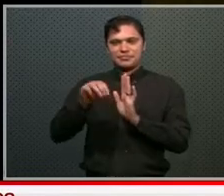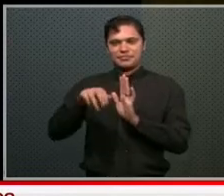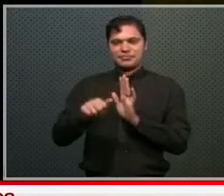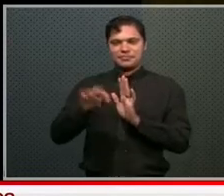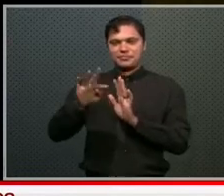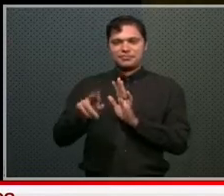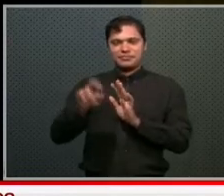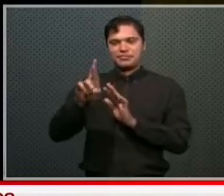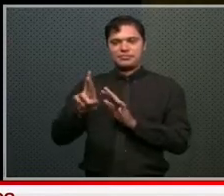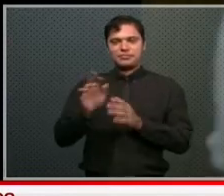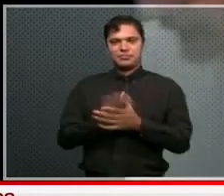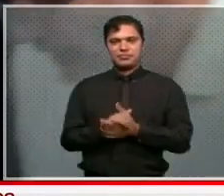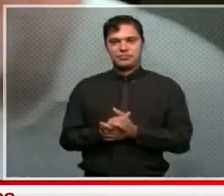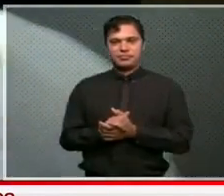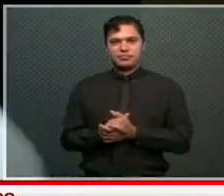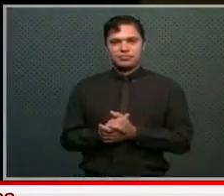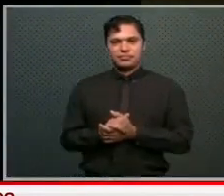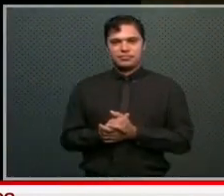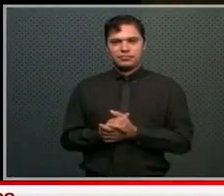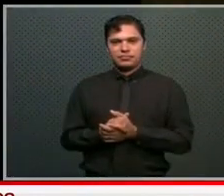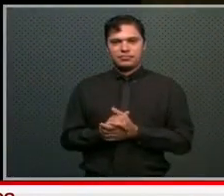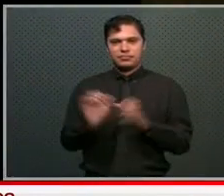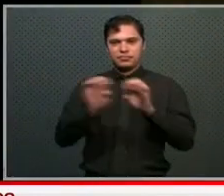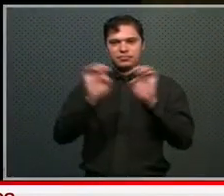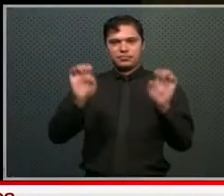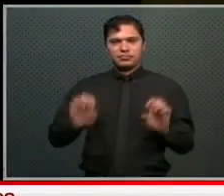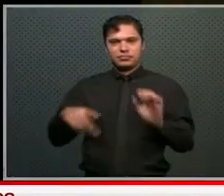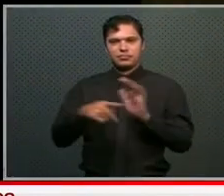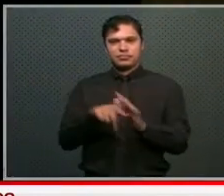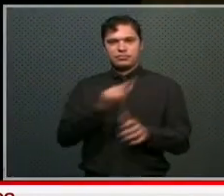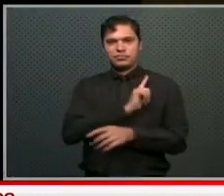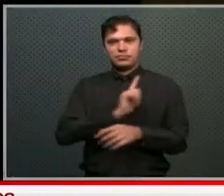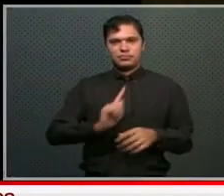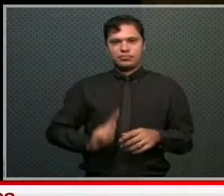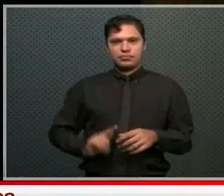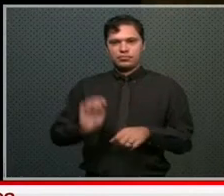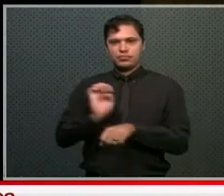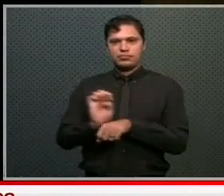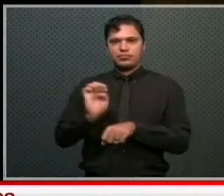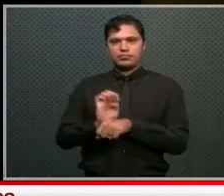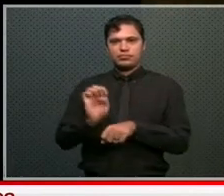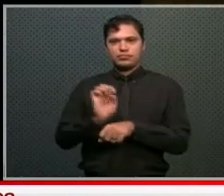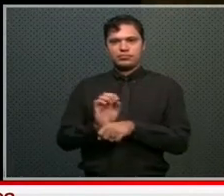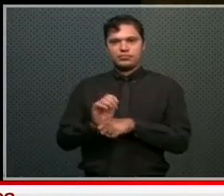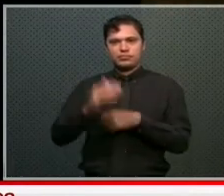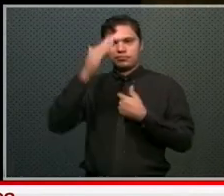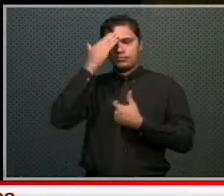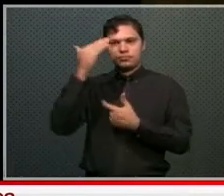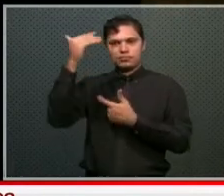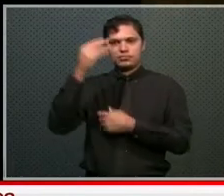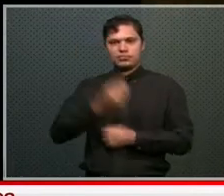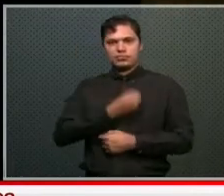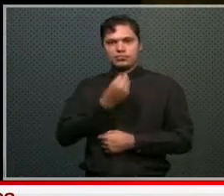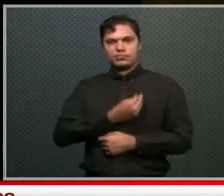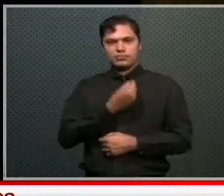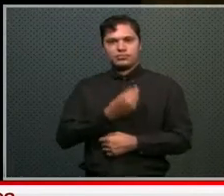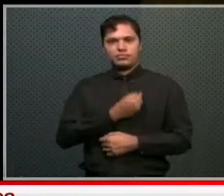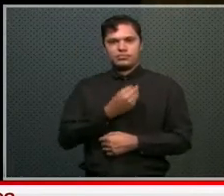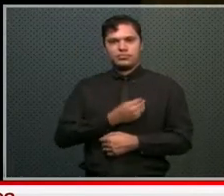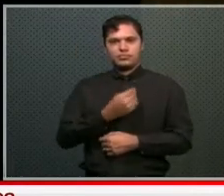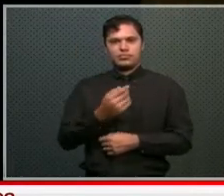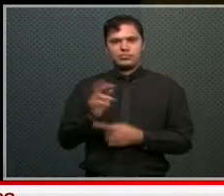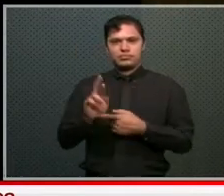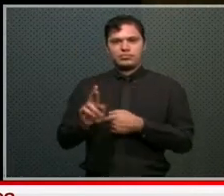estrutura do governo estadual que tem esse papel Te agradeço Kleber pela presença representando a nossa com irmã